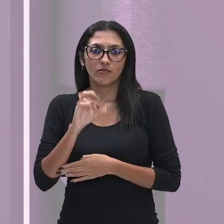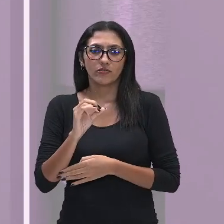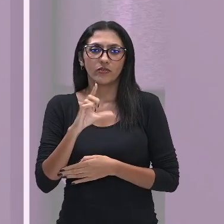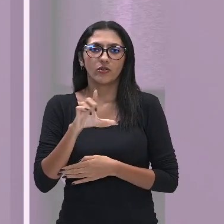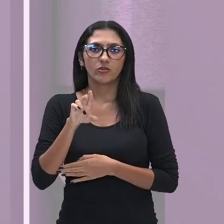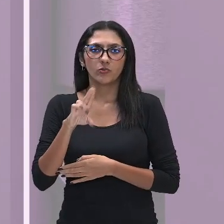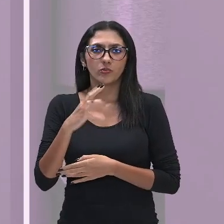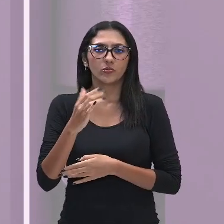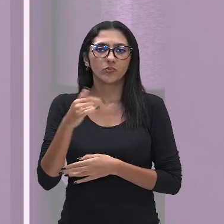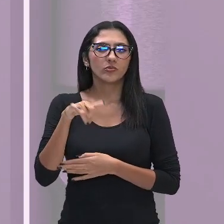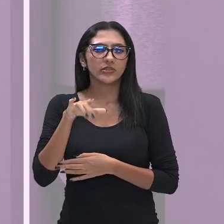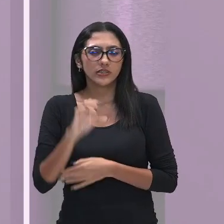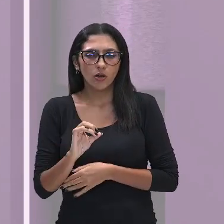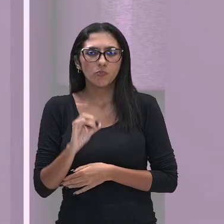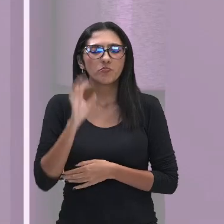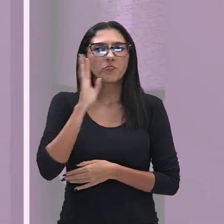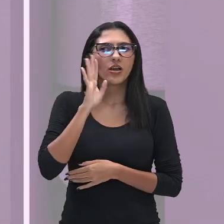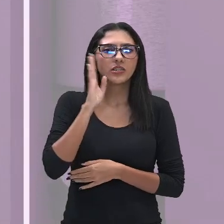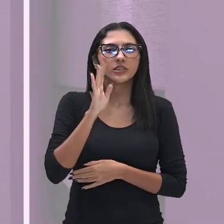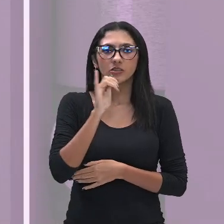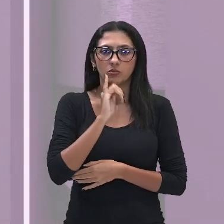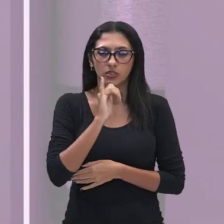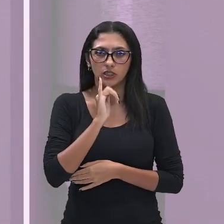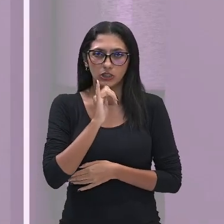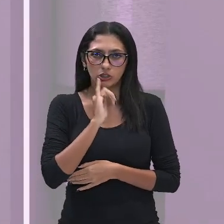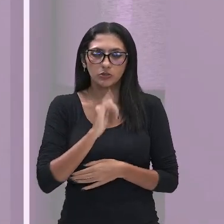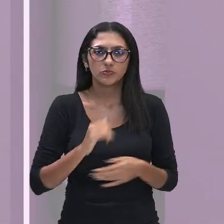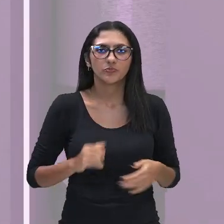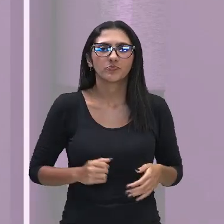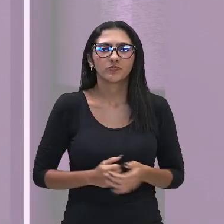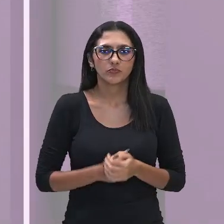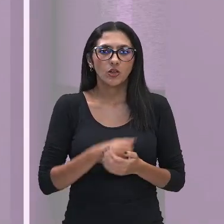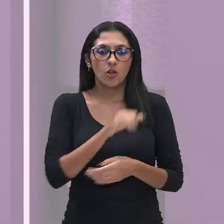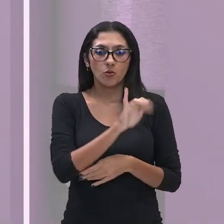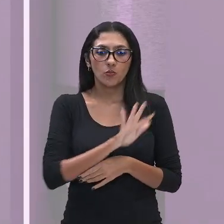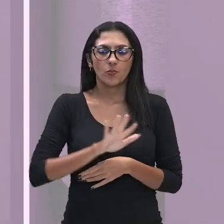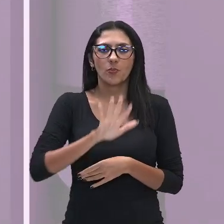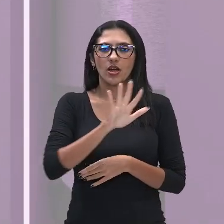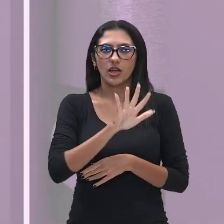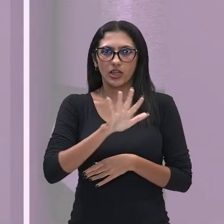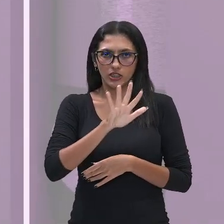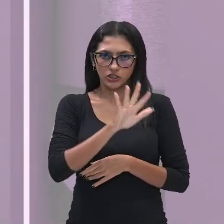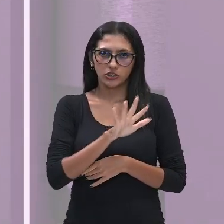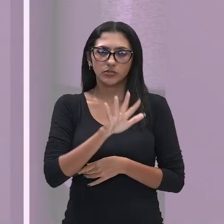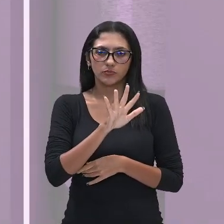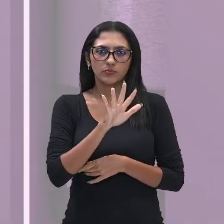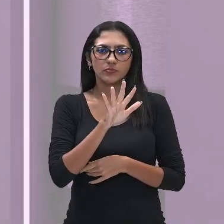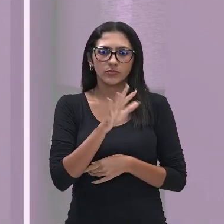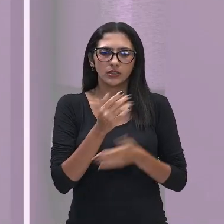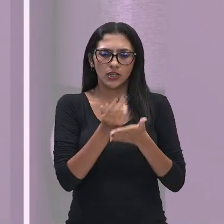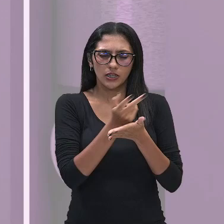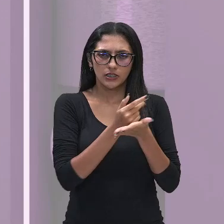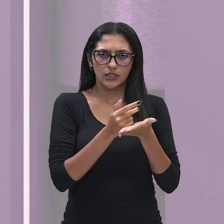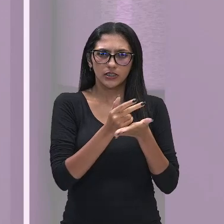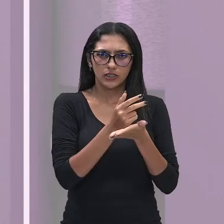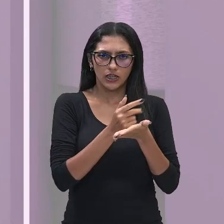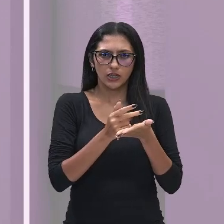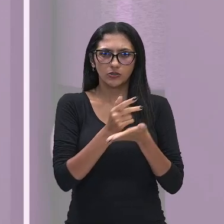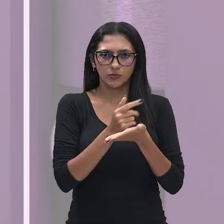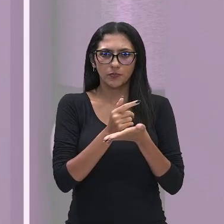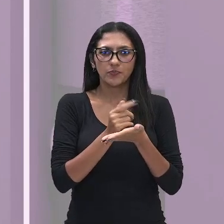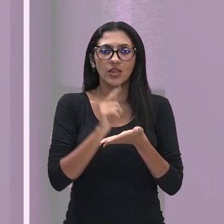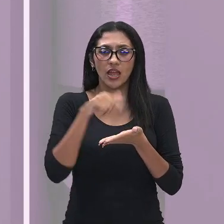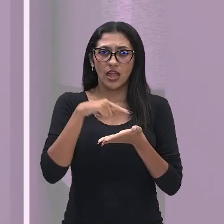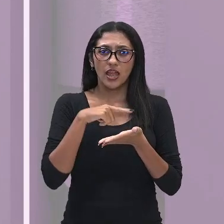imaginar o seguinte. Você tem uma figura bidimensional ou um polígono e sobre esse próprio polígono você